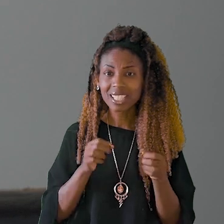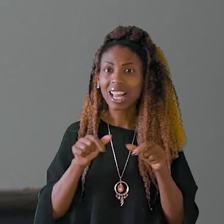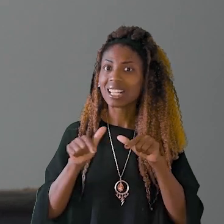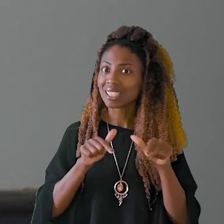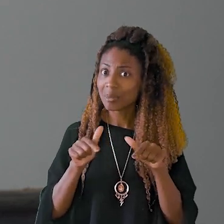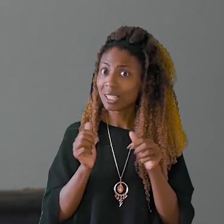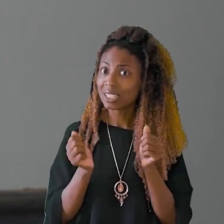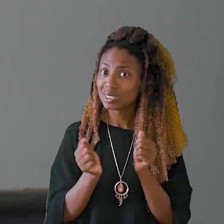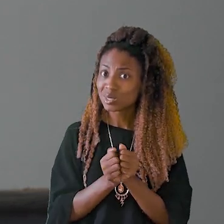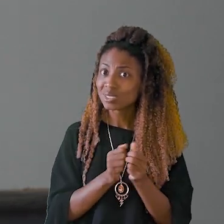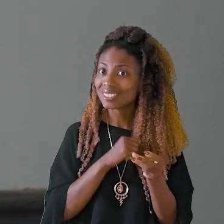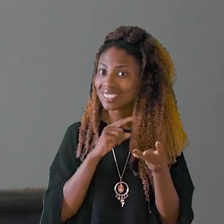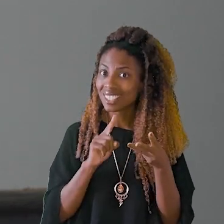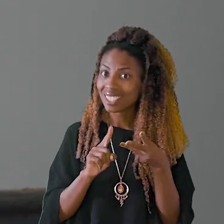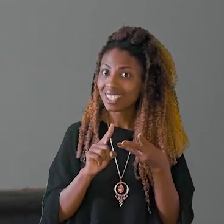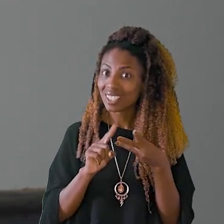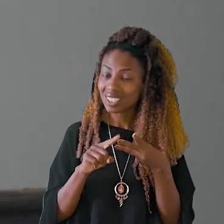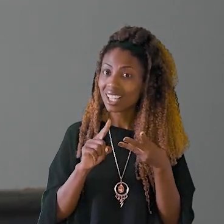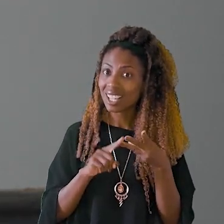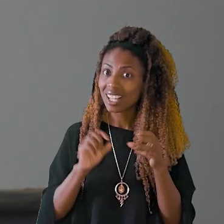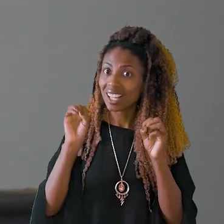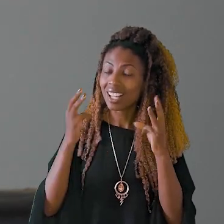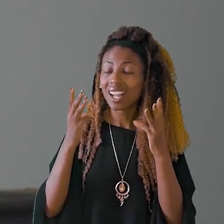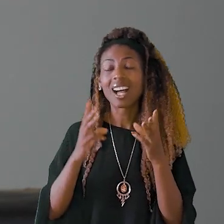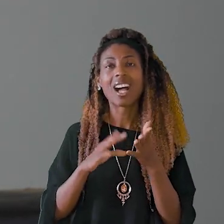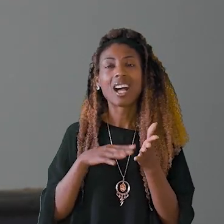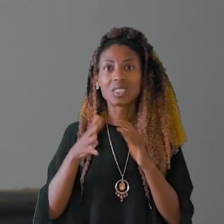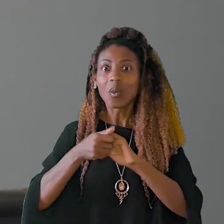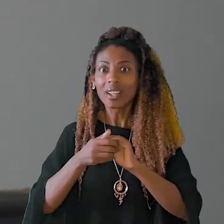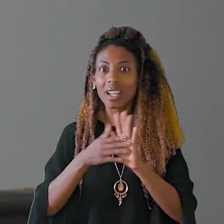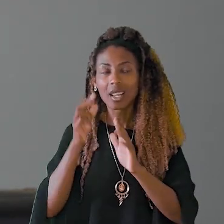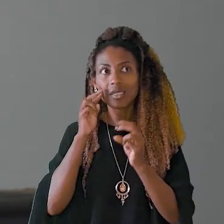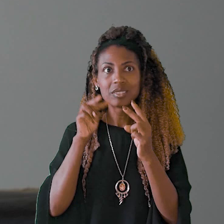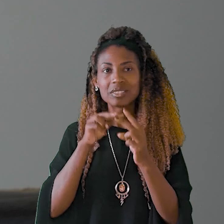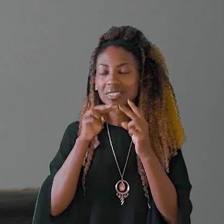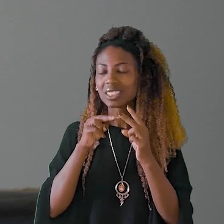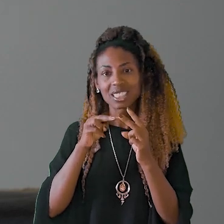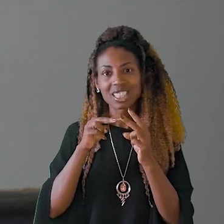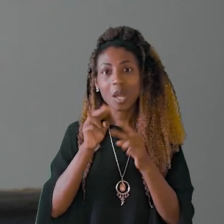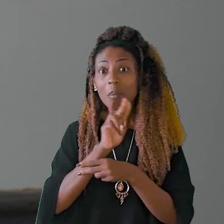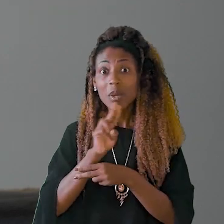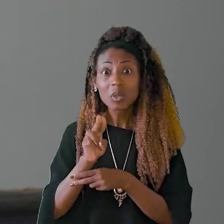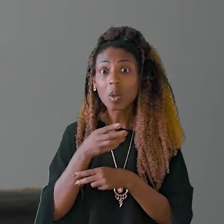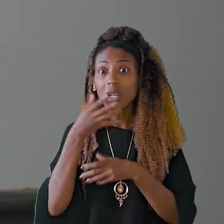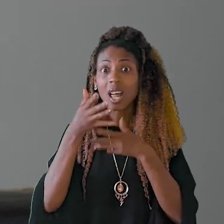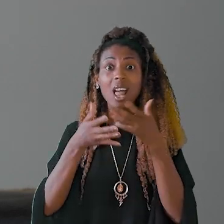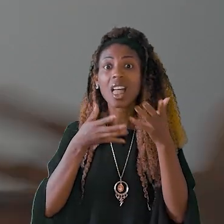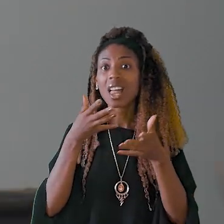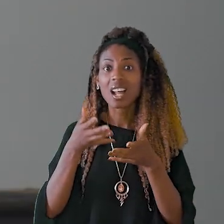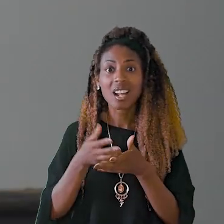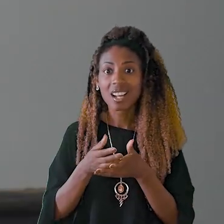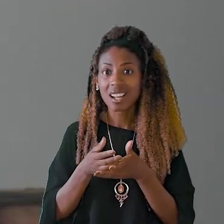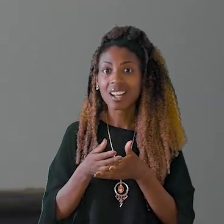com ela, no meu evento que ela produziu, vi ela, toquei na mão dela, ela me anunciou, ela falou meu nome. Colocou a bandeira da Bahia. Ela